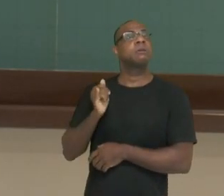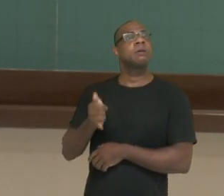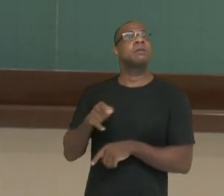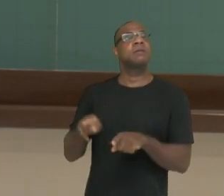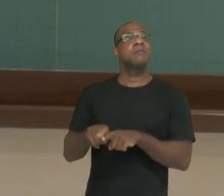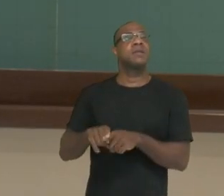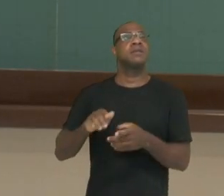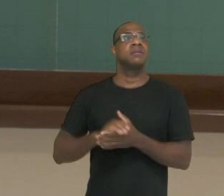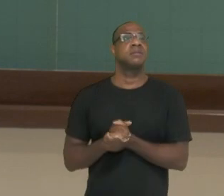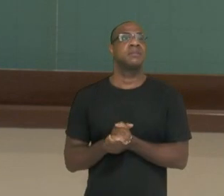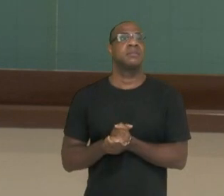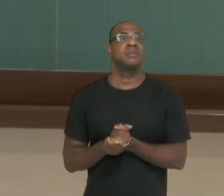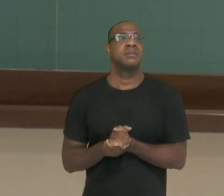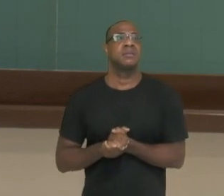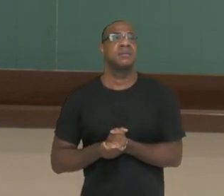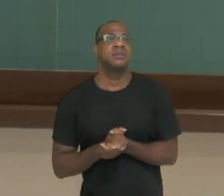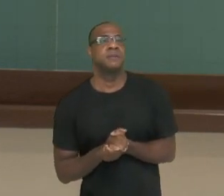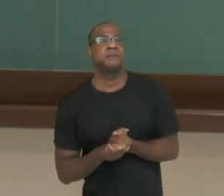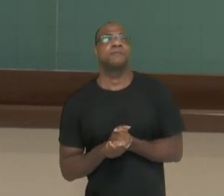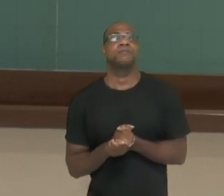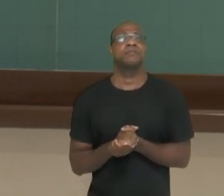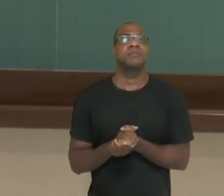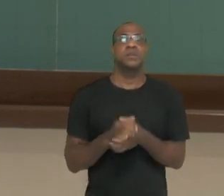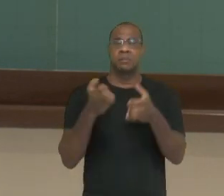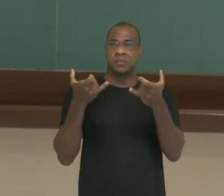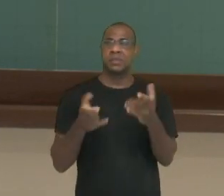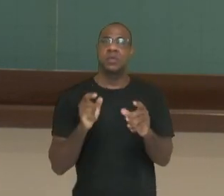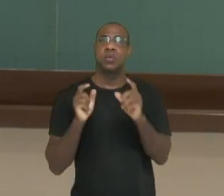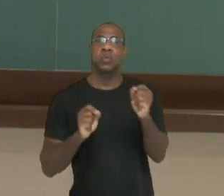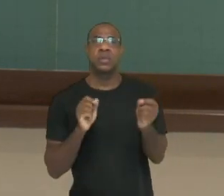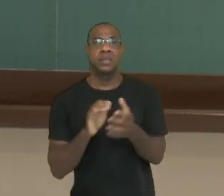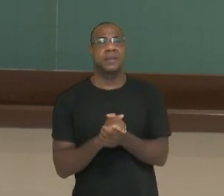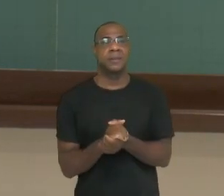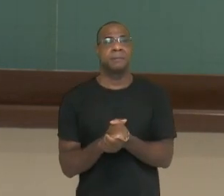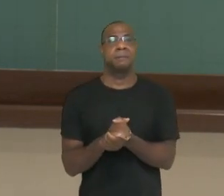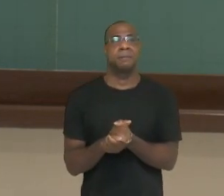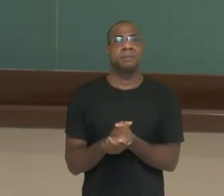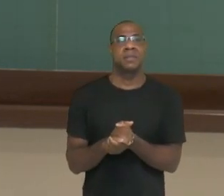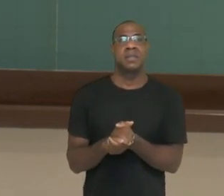retórica? Então, você poderia ter dito mais ou menos assim, que o efeito de sentido